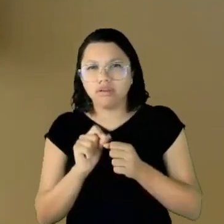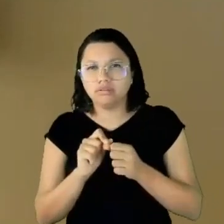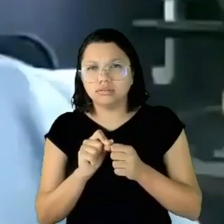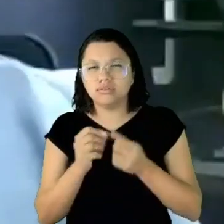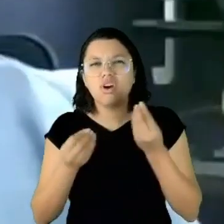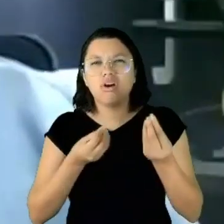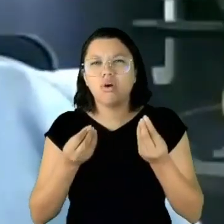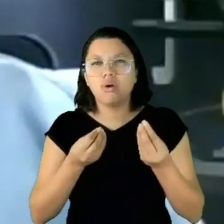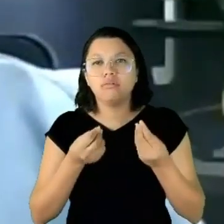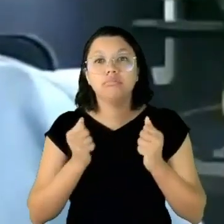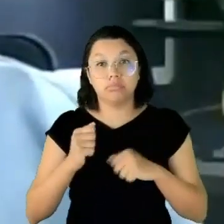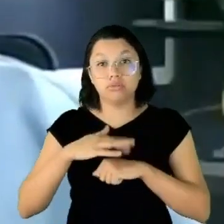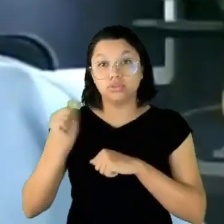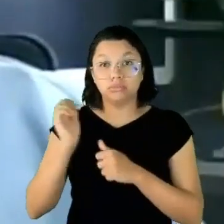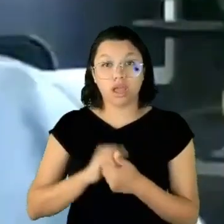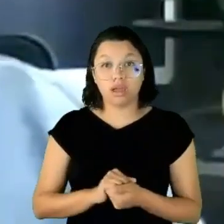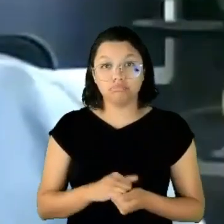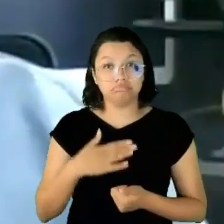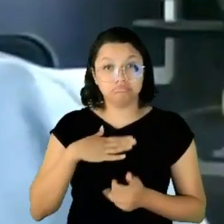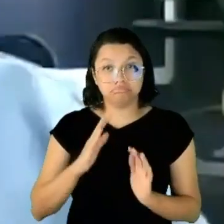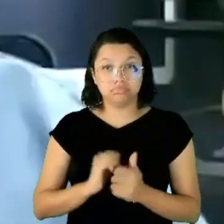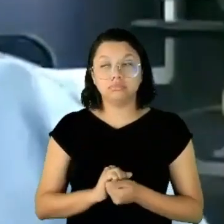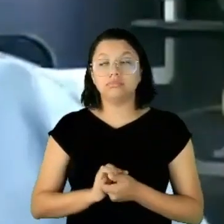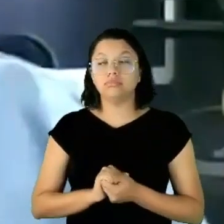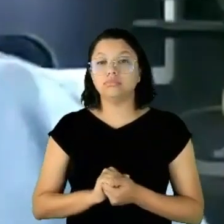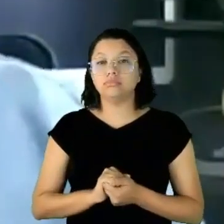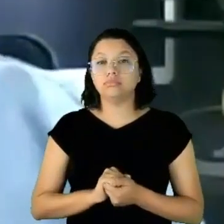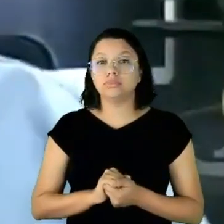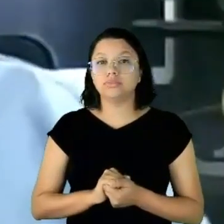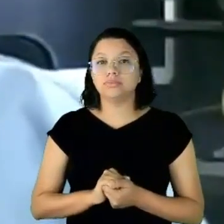pode me chamar ou no